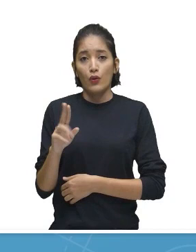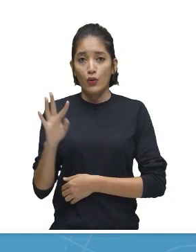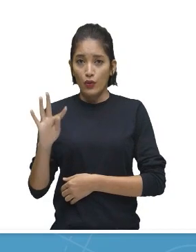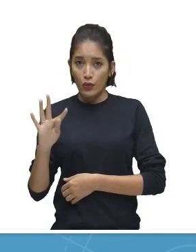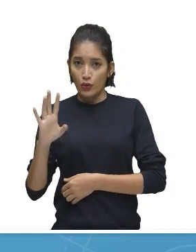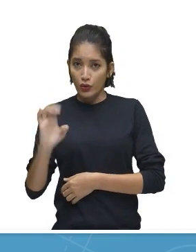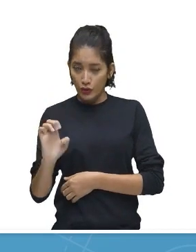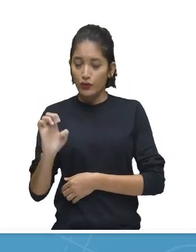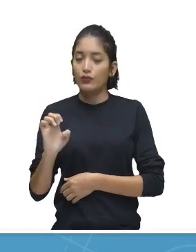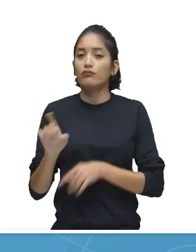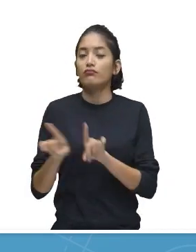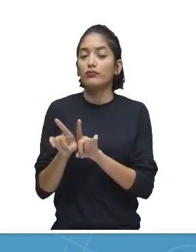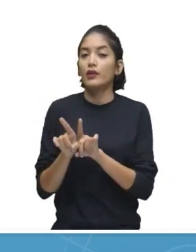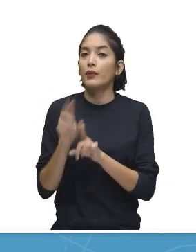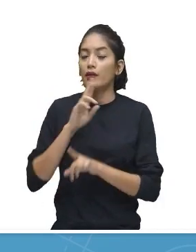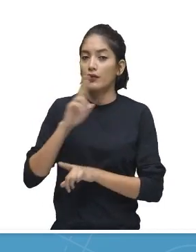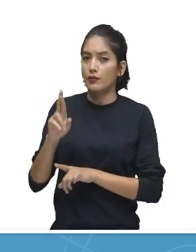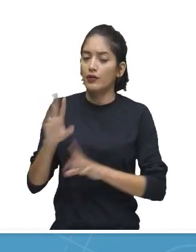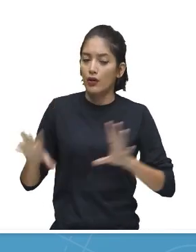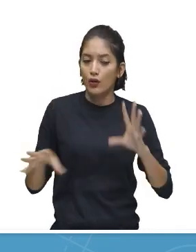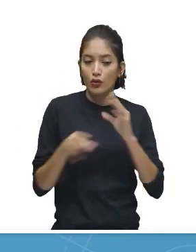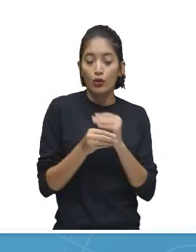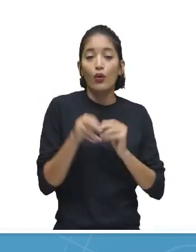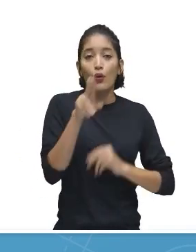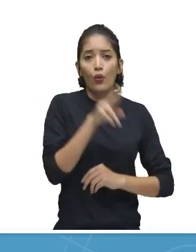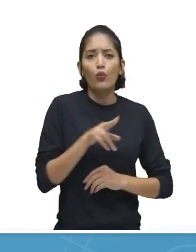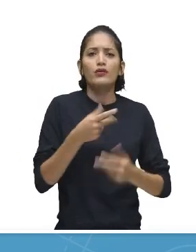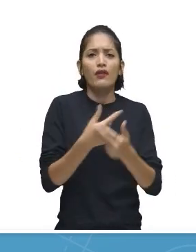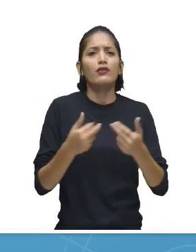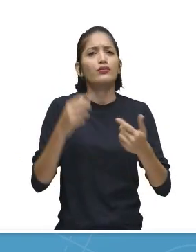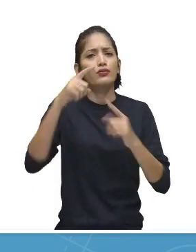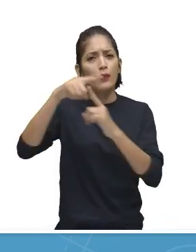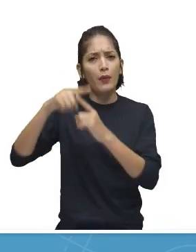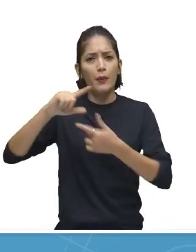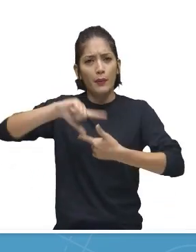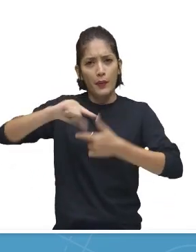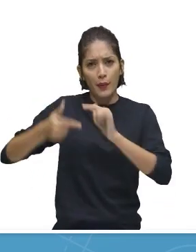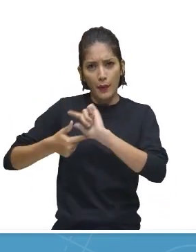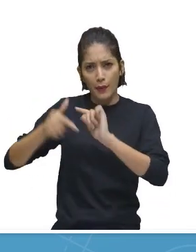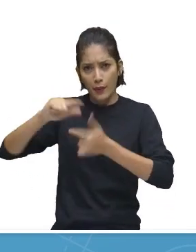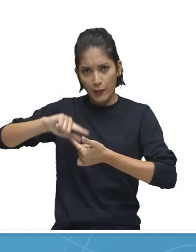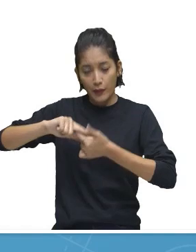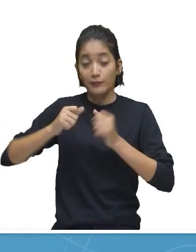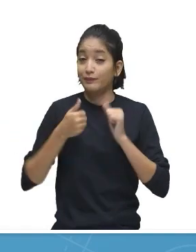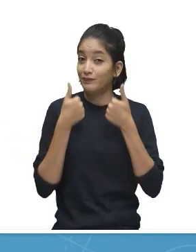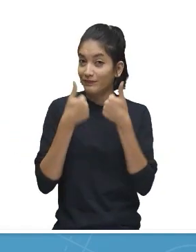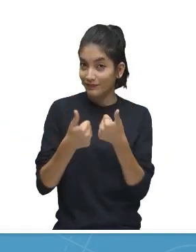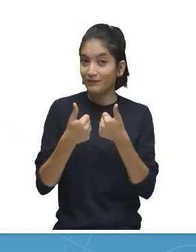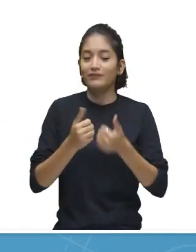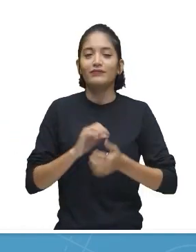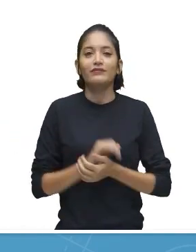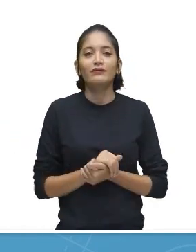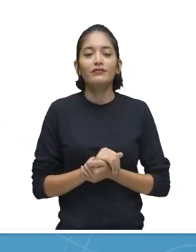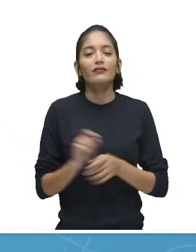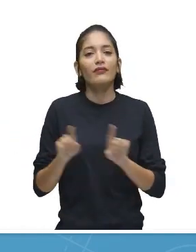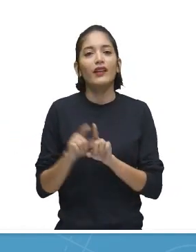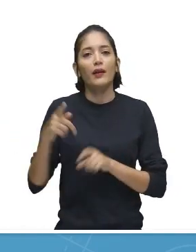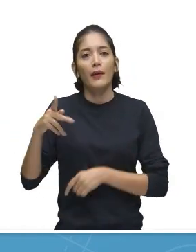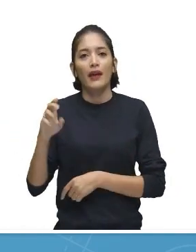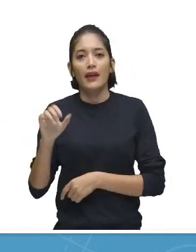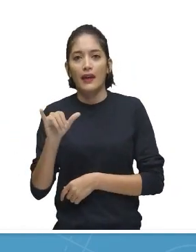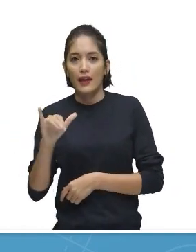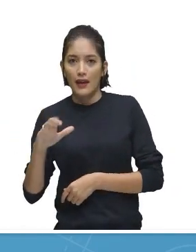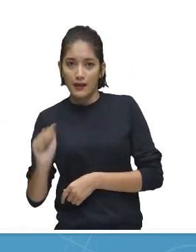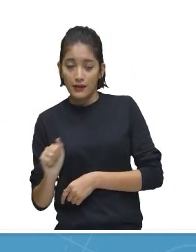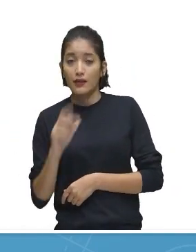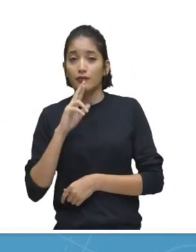ela colocou, resumindo, utiliza muitas formas geométricas. Muito bem, Ruth, isso mesmo. A Kessia também colocou aqui na